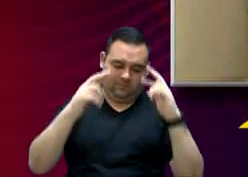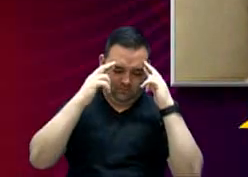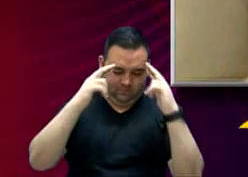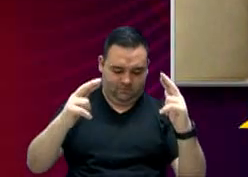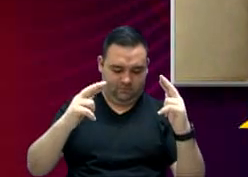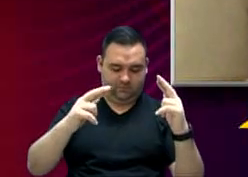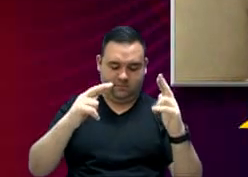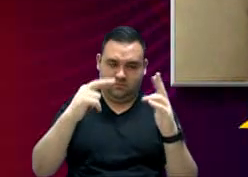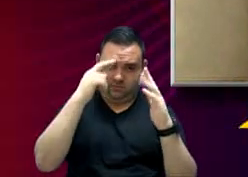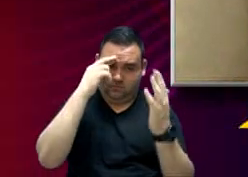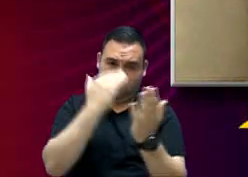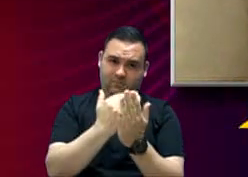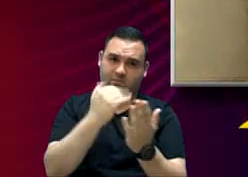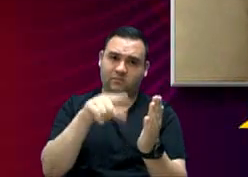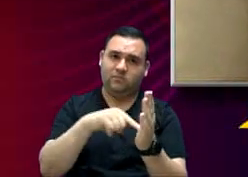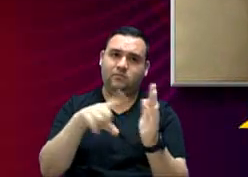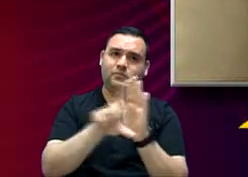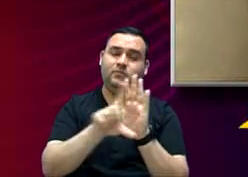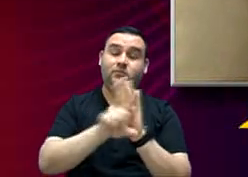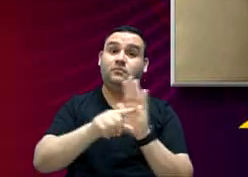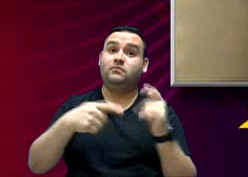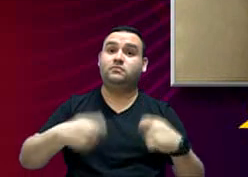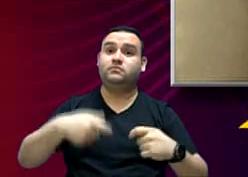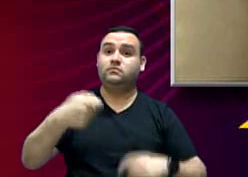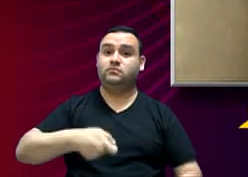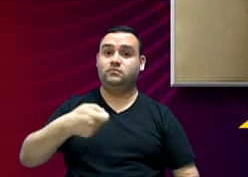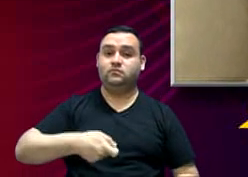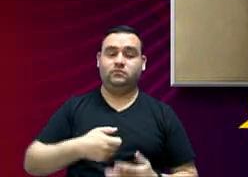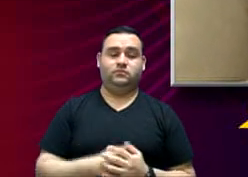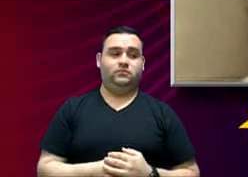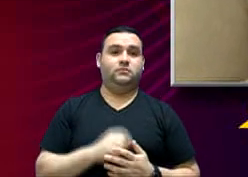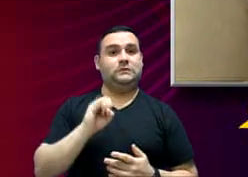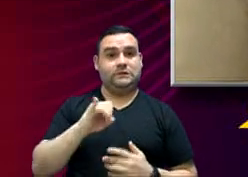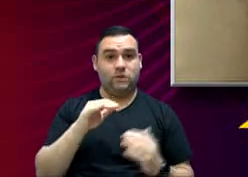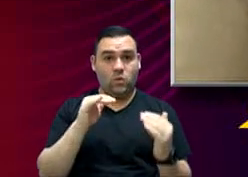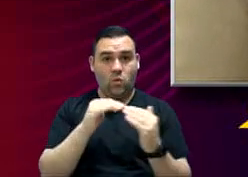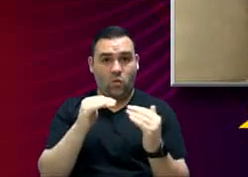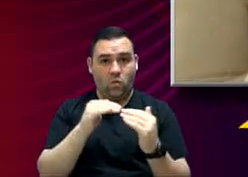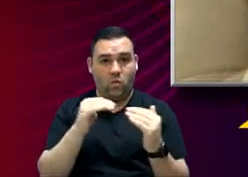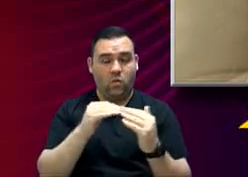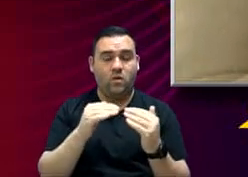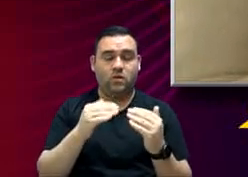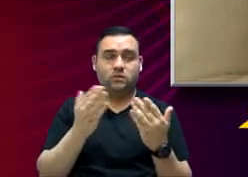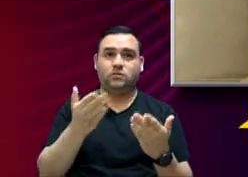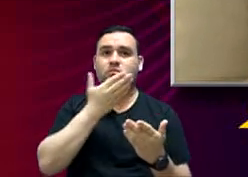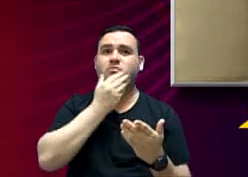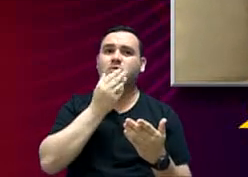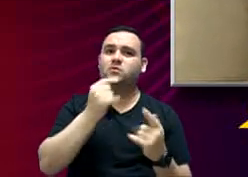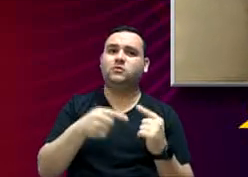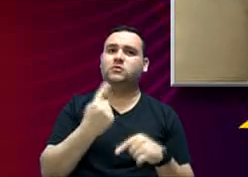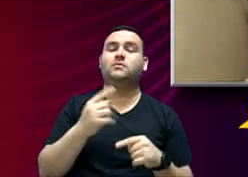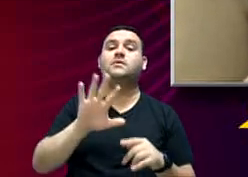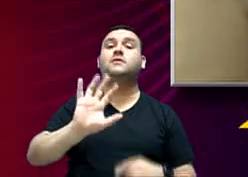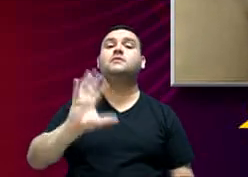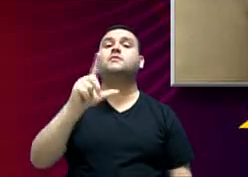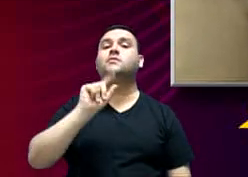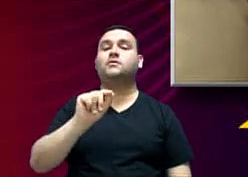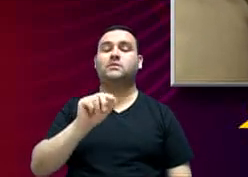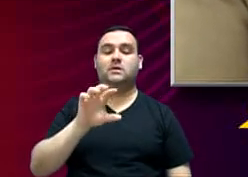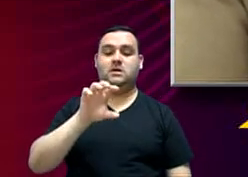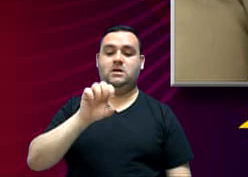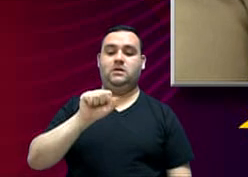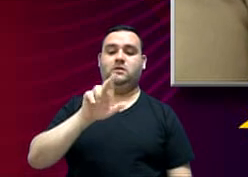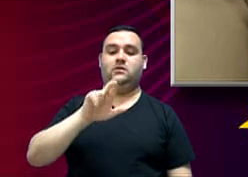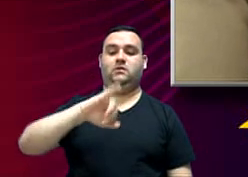lei. Fazer a denúncia aí. Né? E exigir a... Se pra... Vossa Excelência concorda, sim, se ele... É, o que acontece é que a